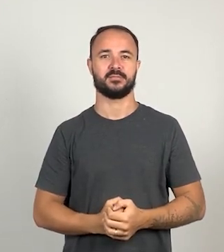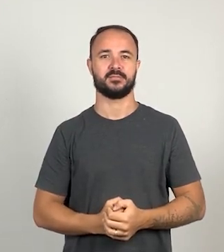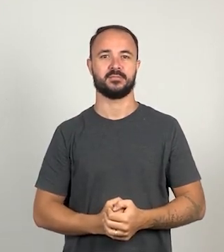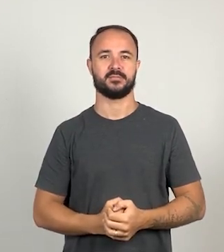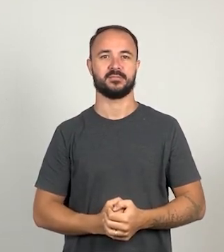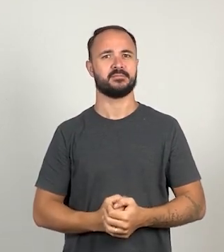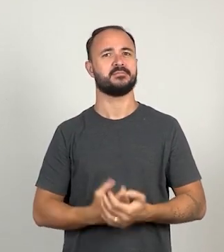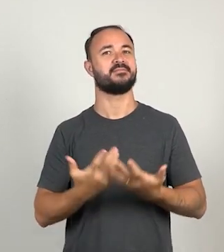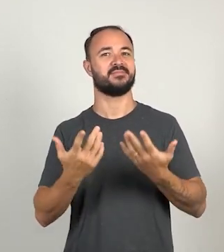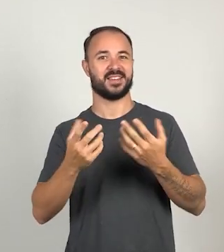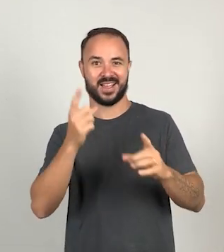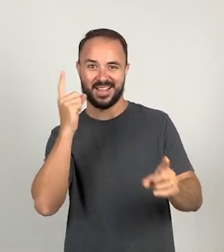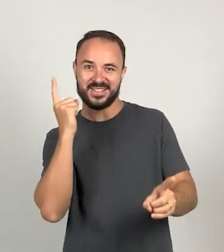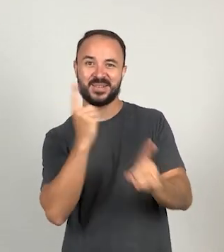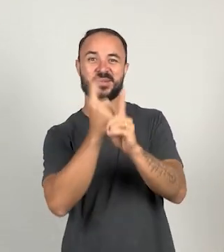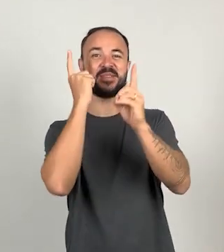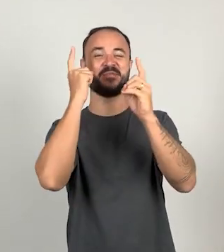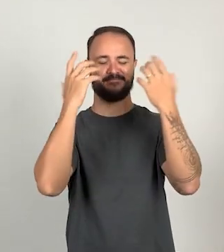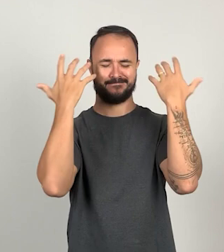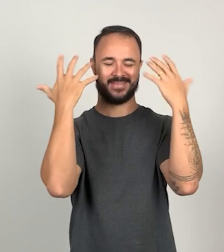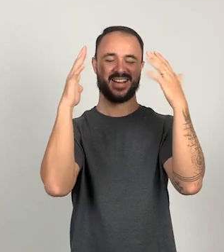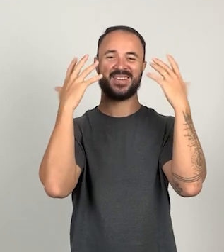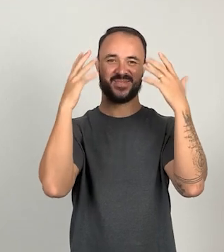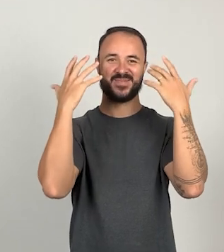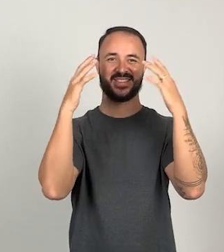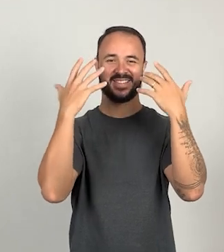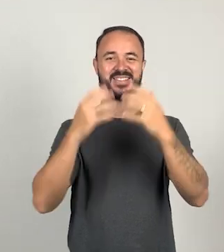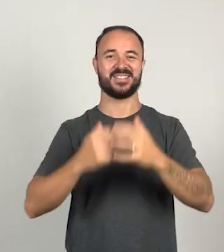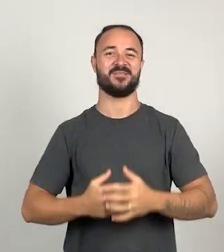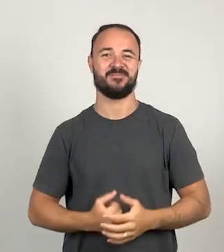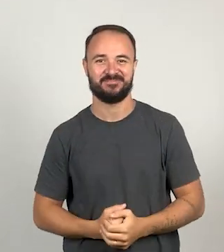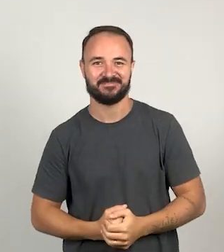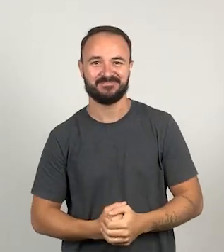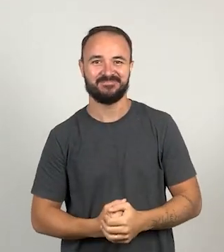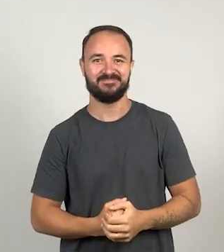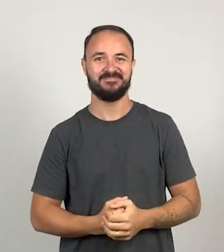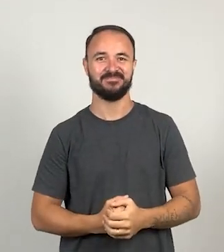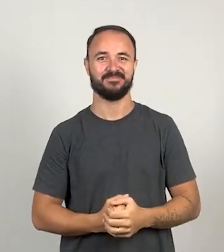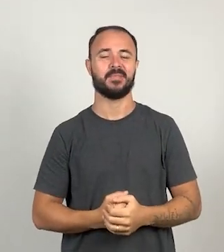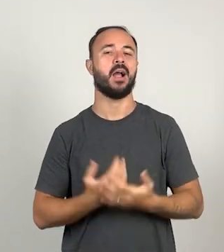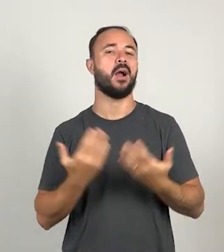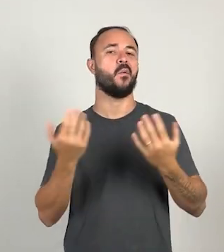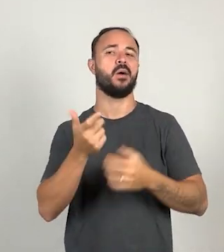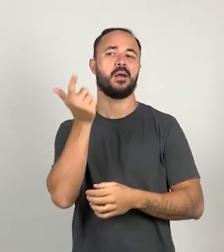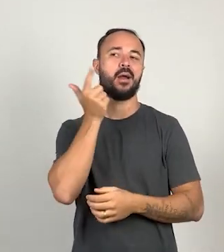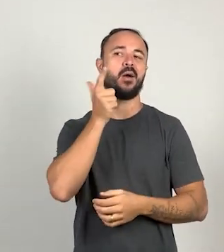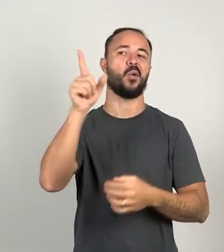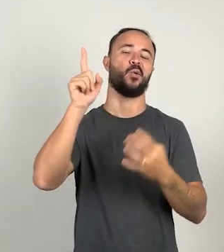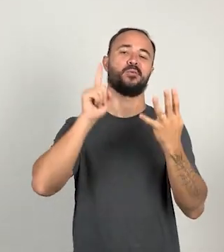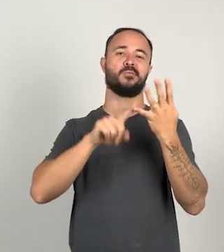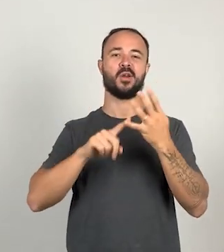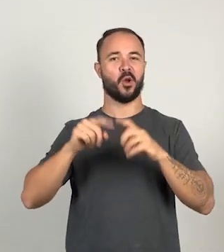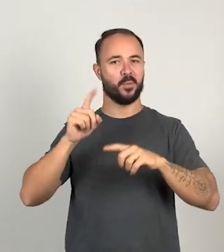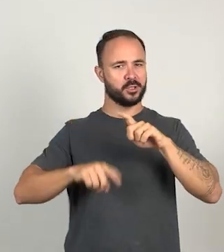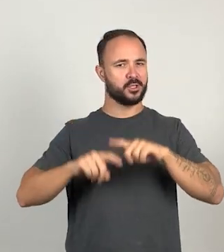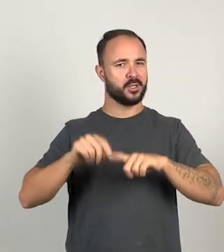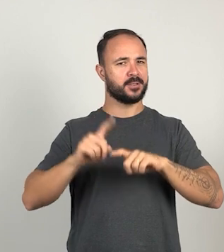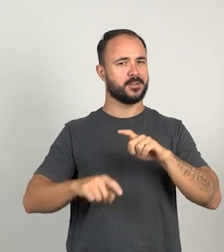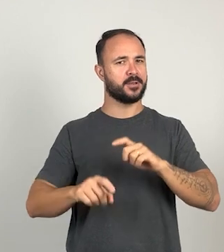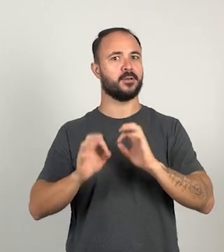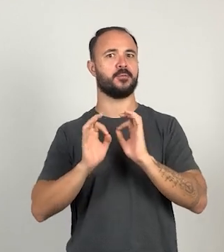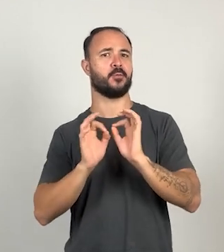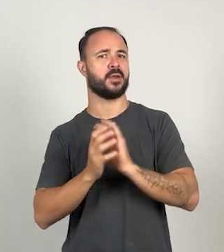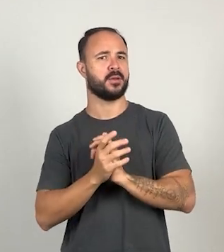Você descobriu? Parabéns! Vamos para o nosso outro objeto.